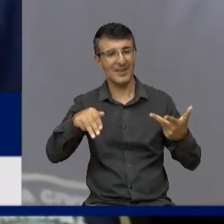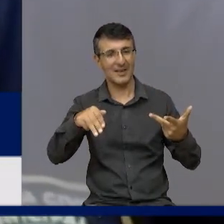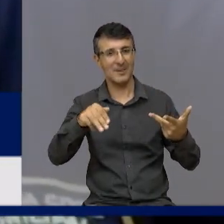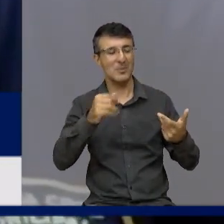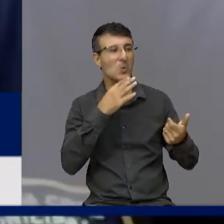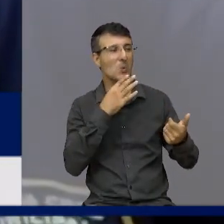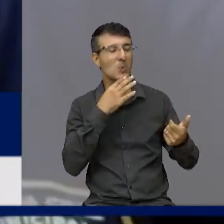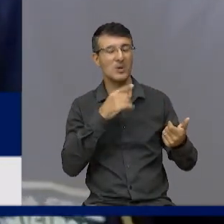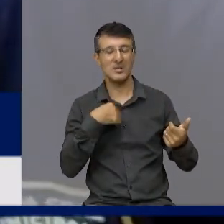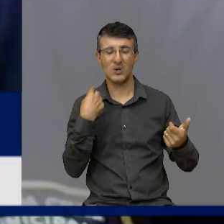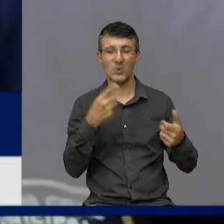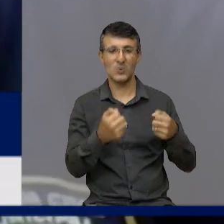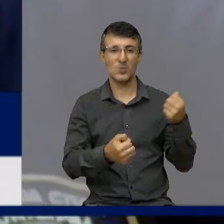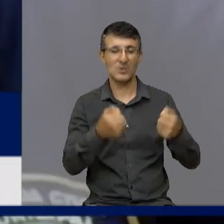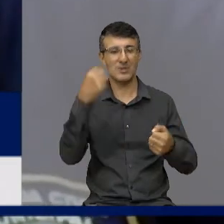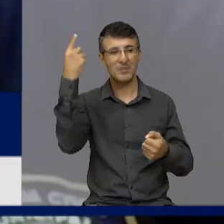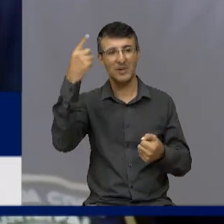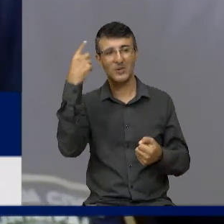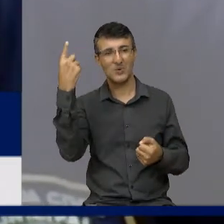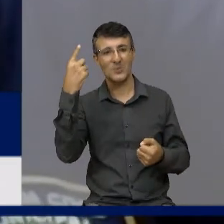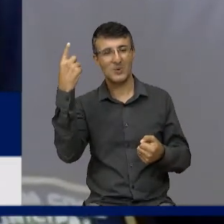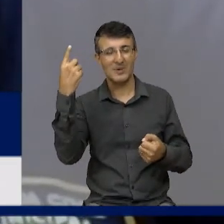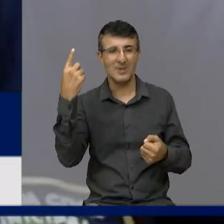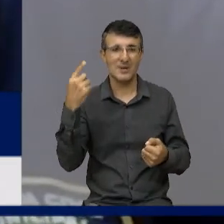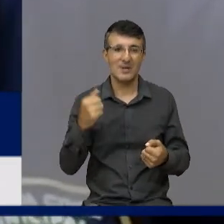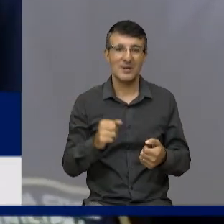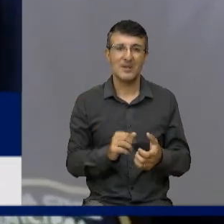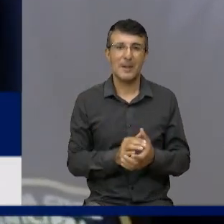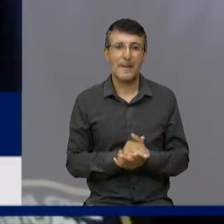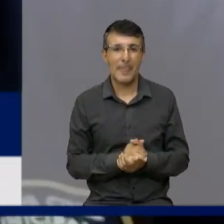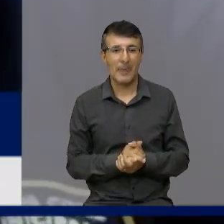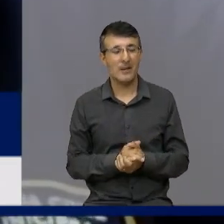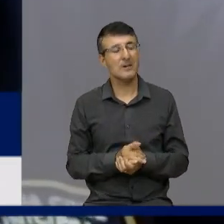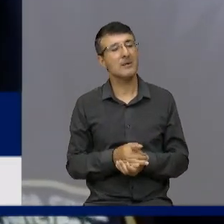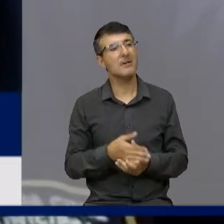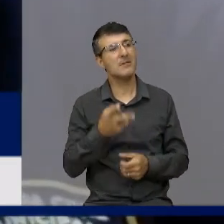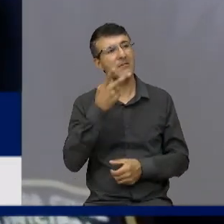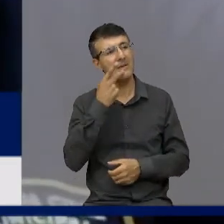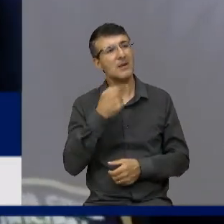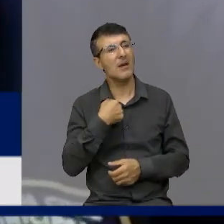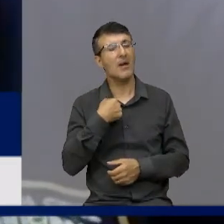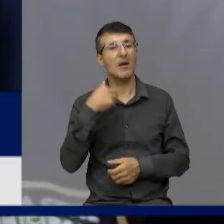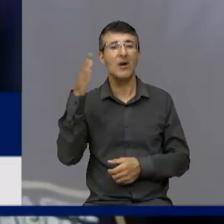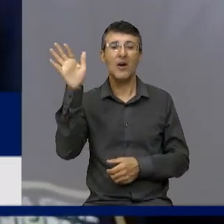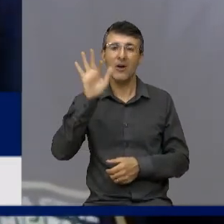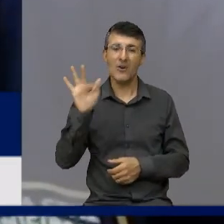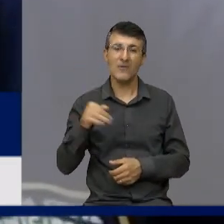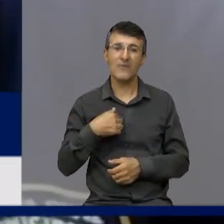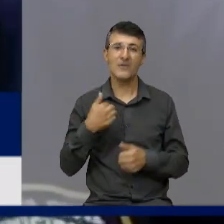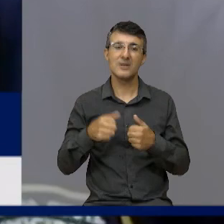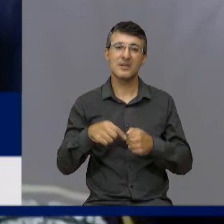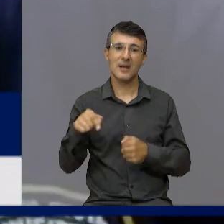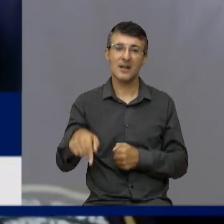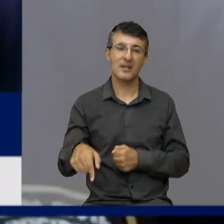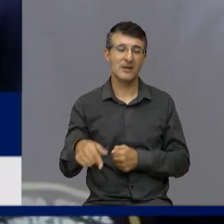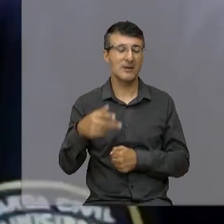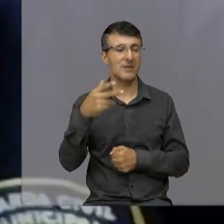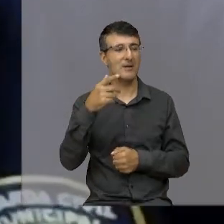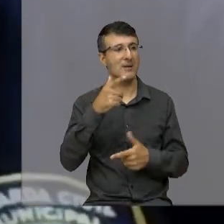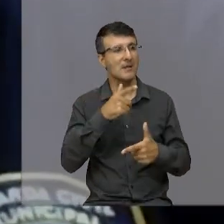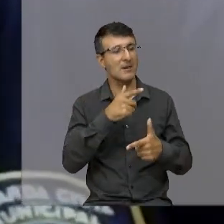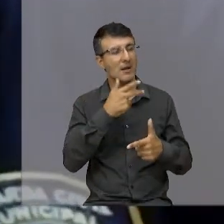ir conhecer a nossa patrulha, e dizer que eu estou muito feliz de estar aqui hoje falando sobre a violência